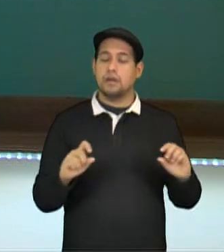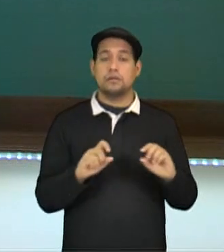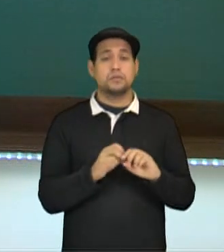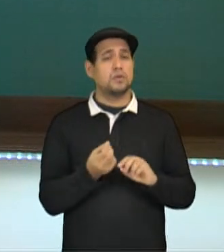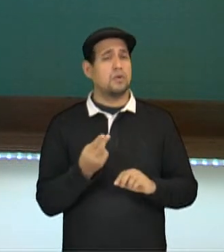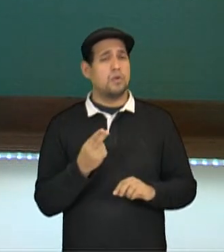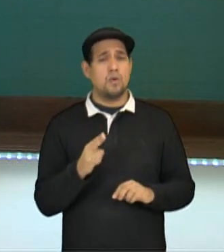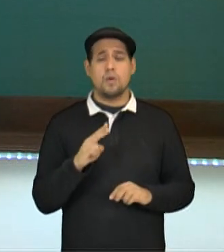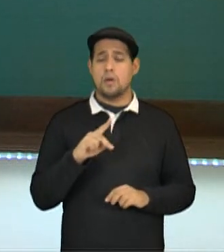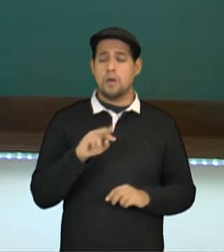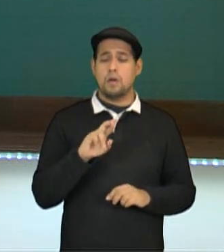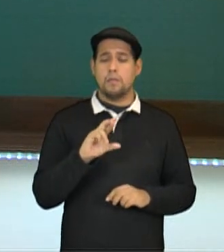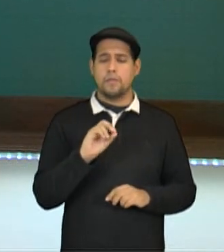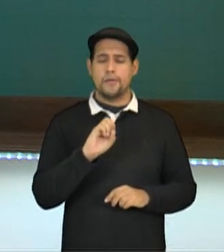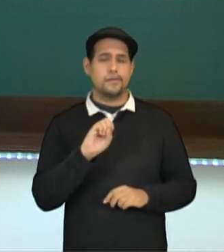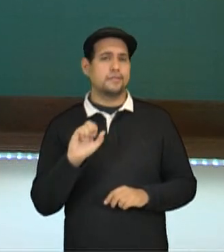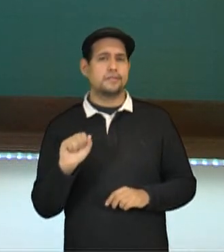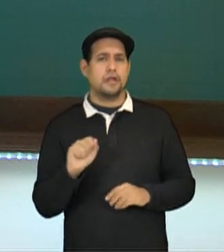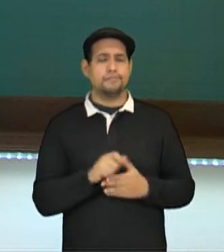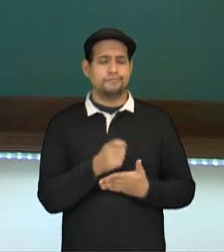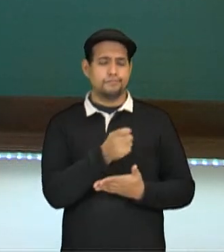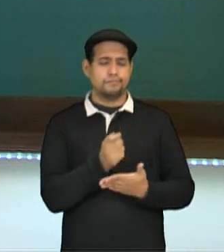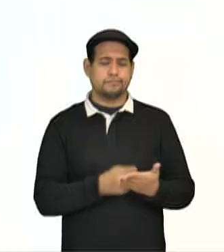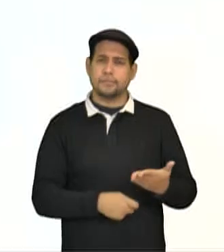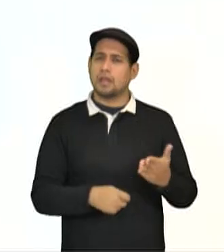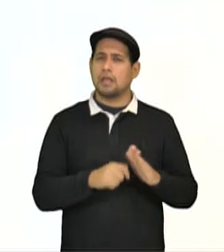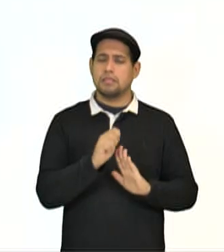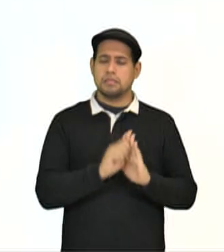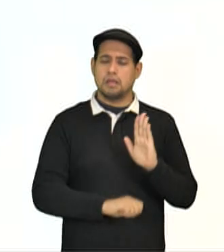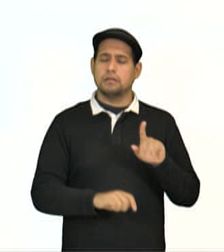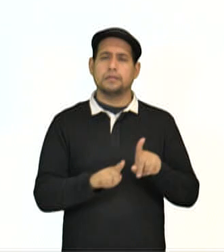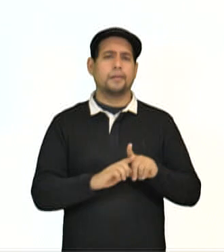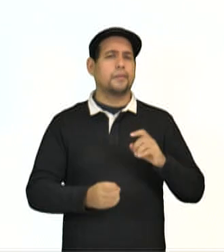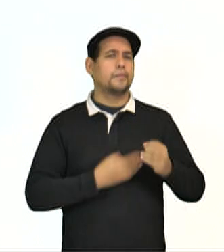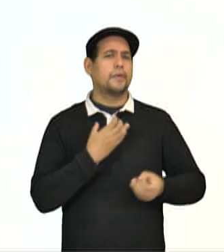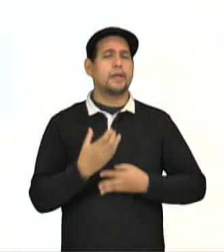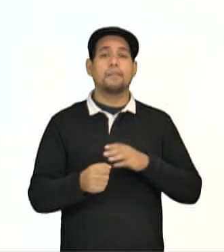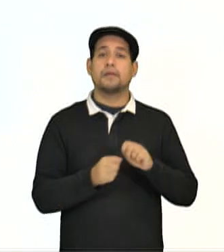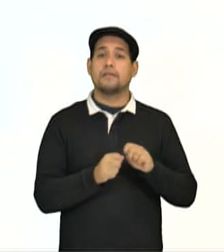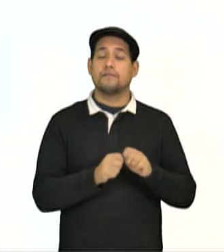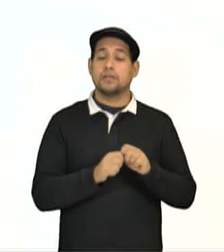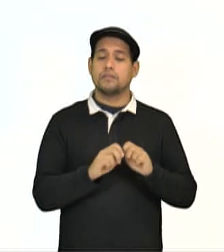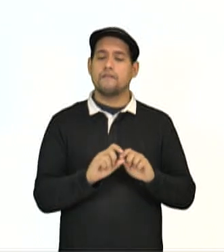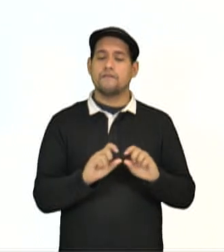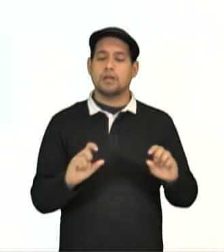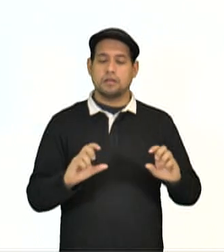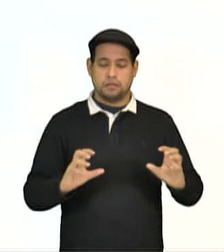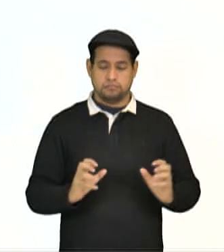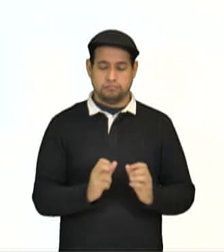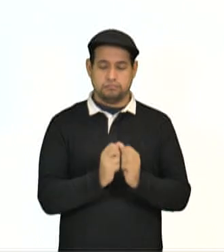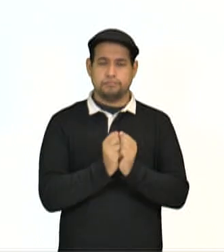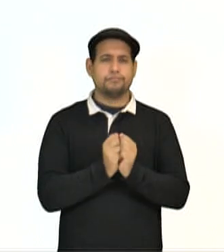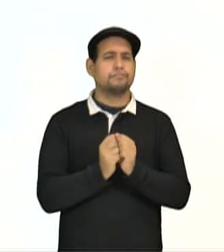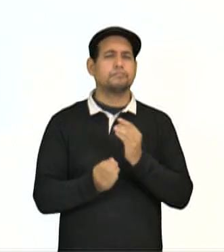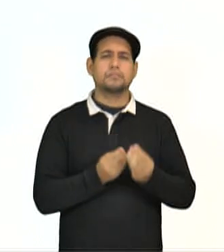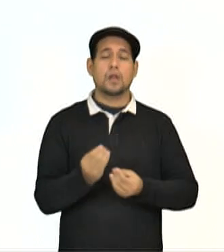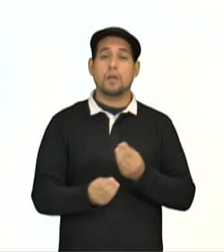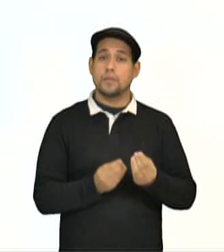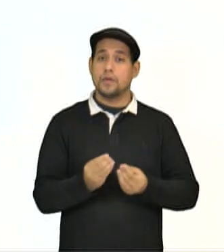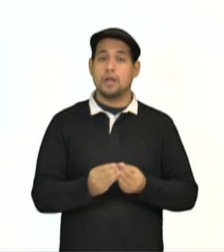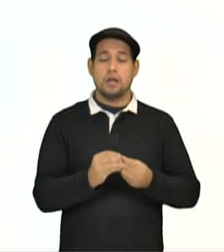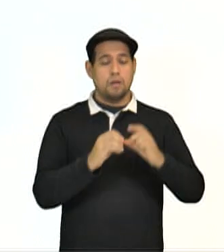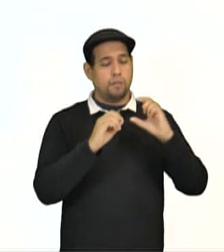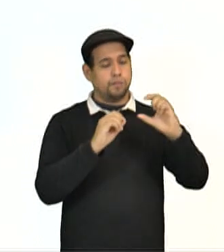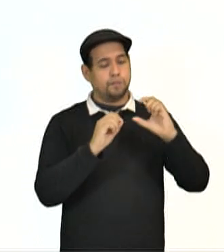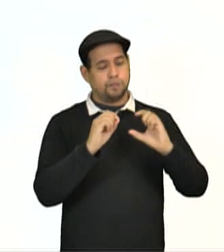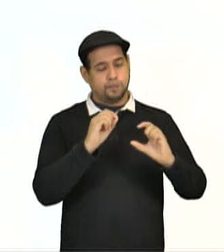poema, ou em prosa. Escrito em texto corrido. O poema é escrito em versos que se agrupam em estrofes. Essa é a